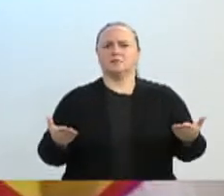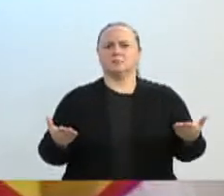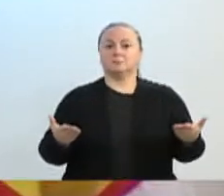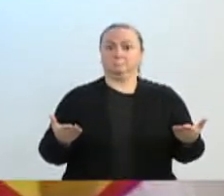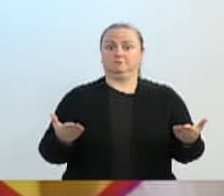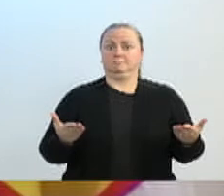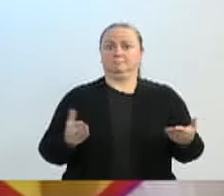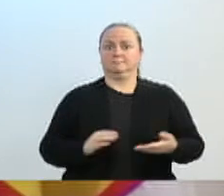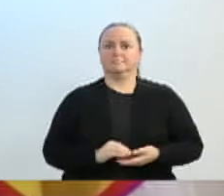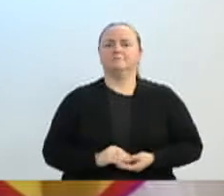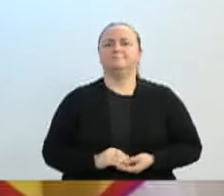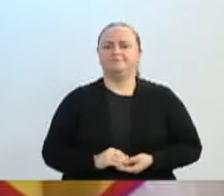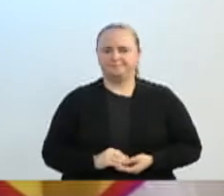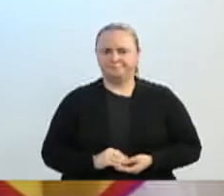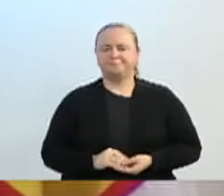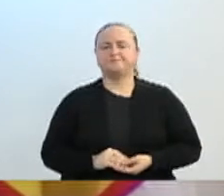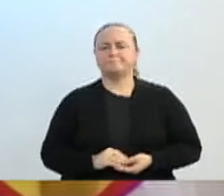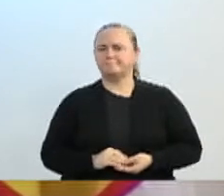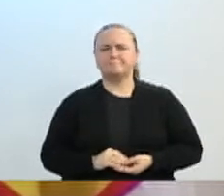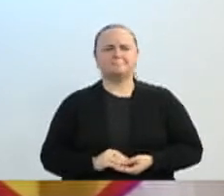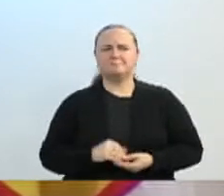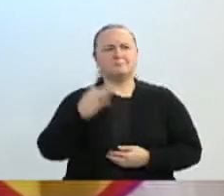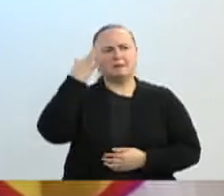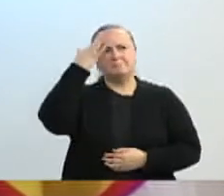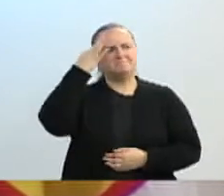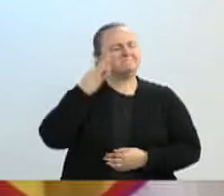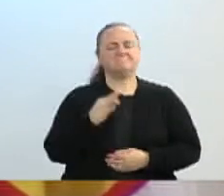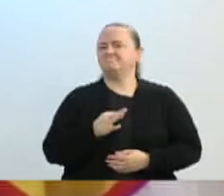dizer, população, é incompreensível.